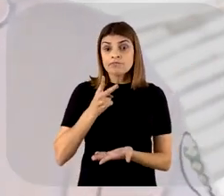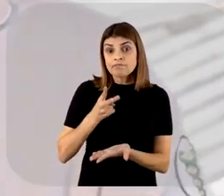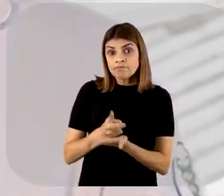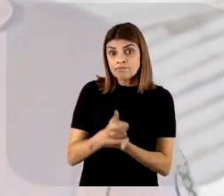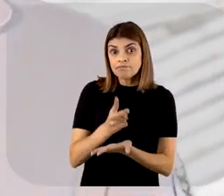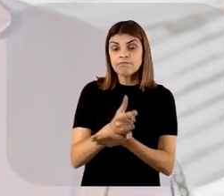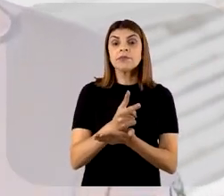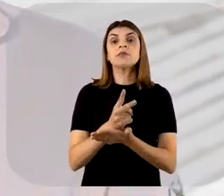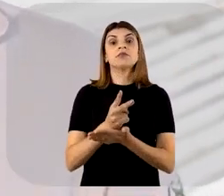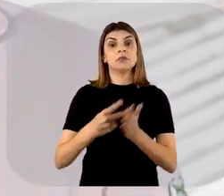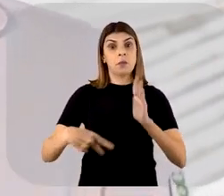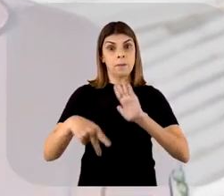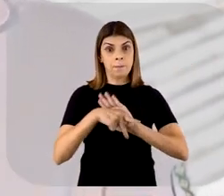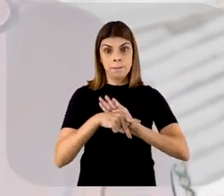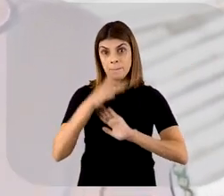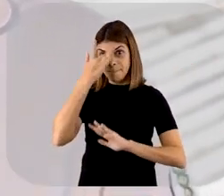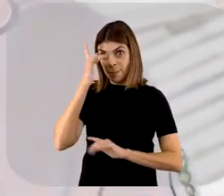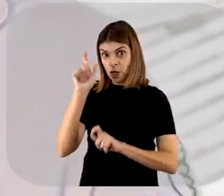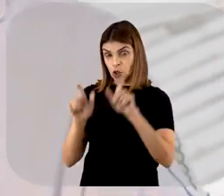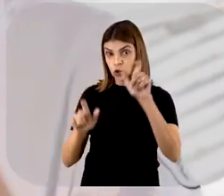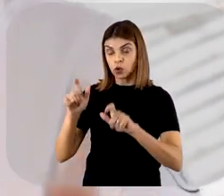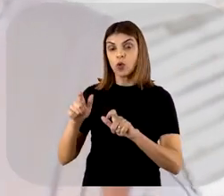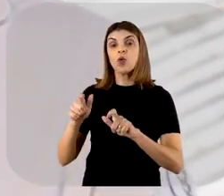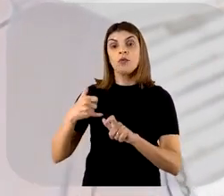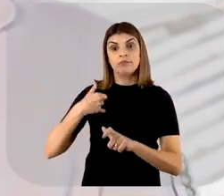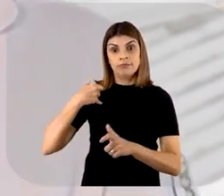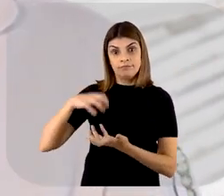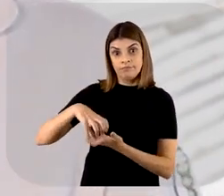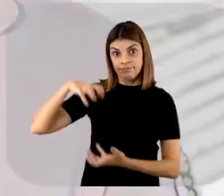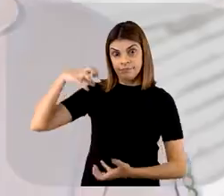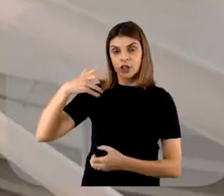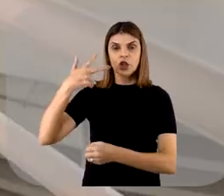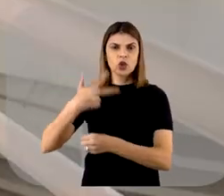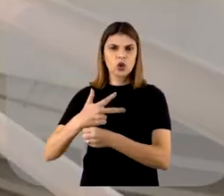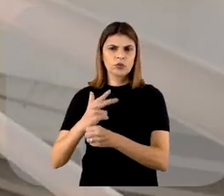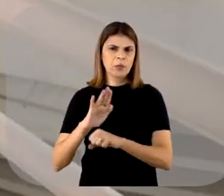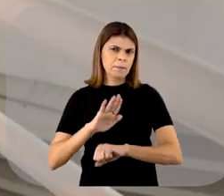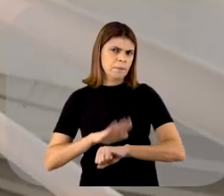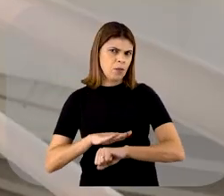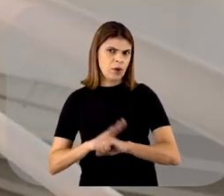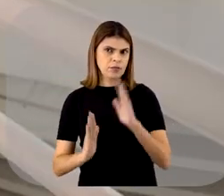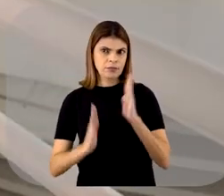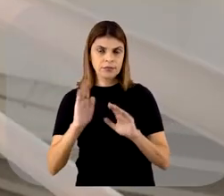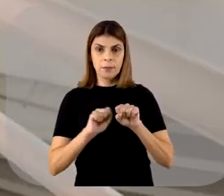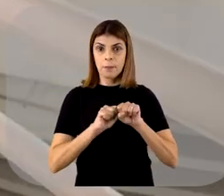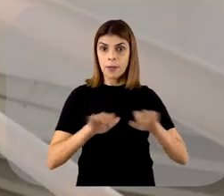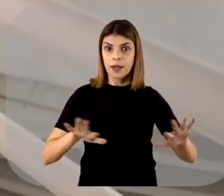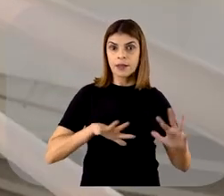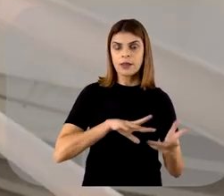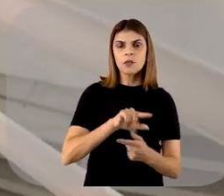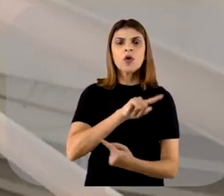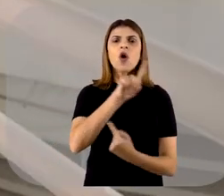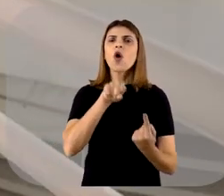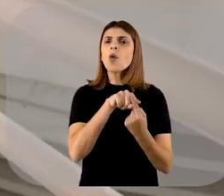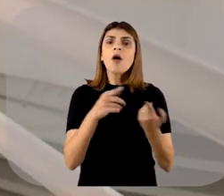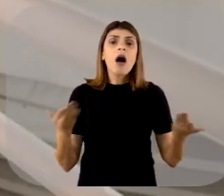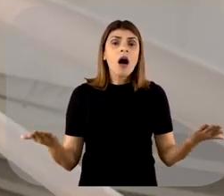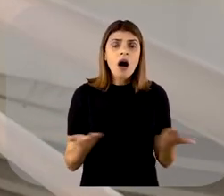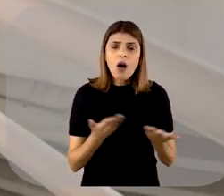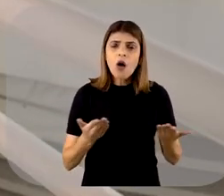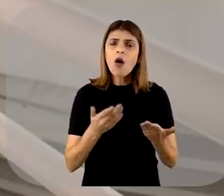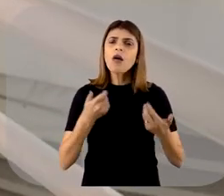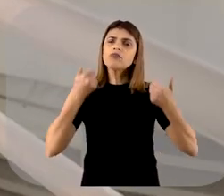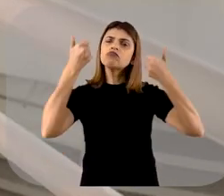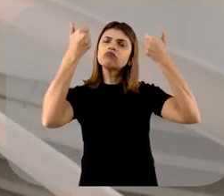para manutenção da funcionalidade dos idosos nesse momento de pandemia. Então, o intuito desse momento é dar